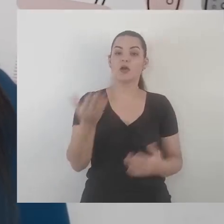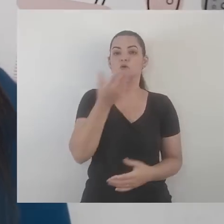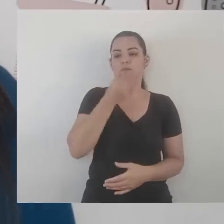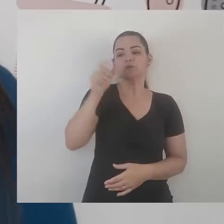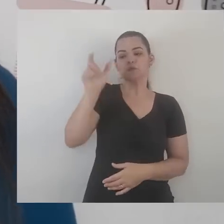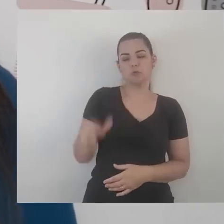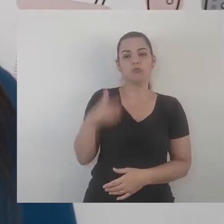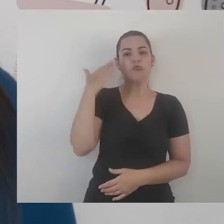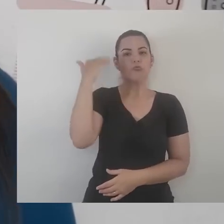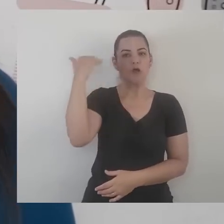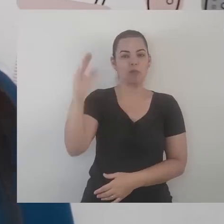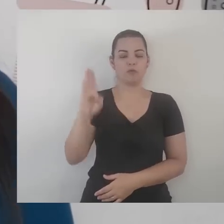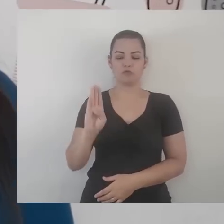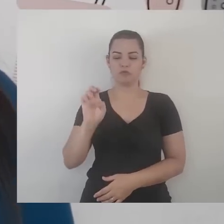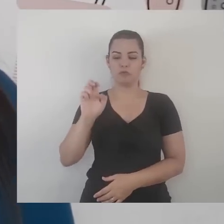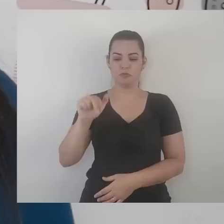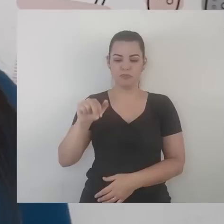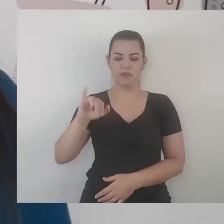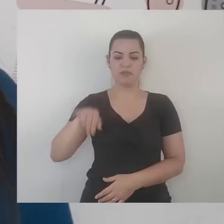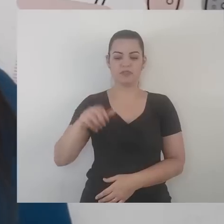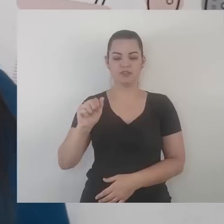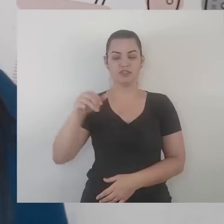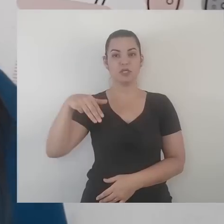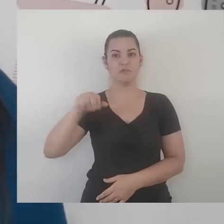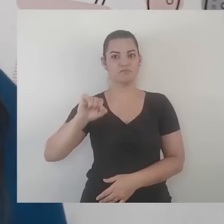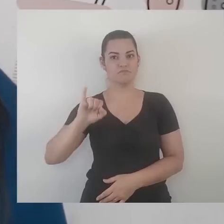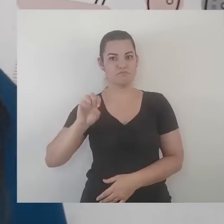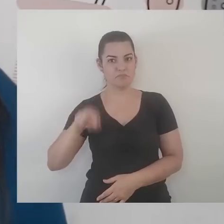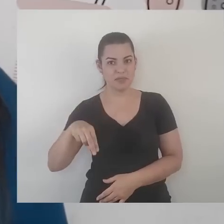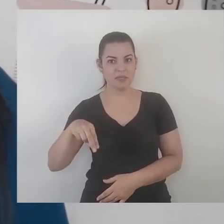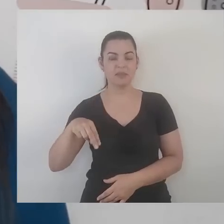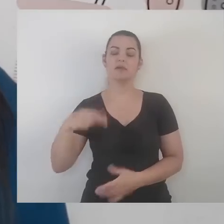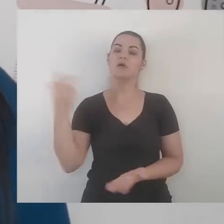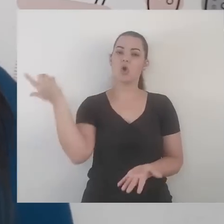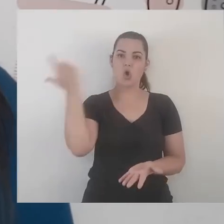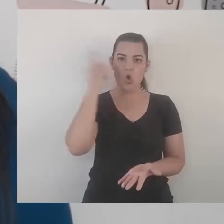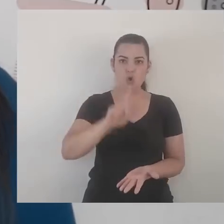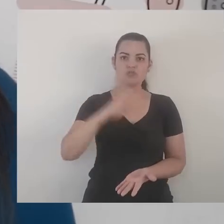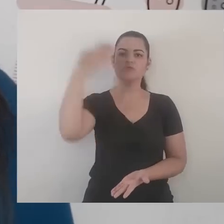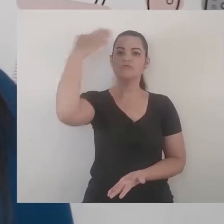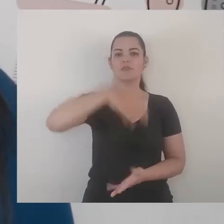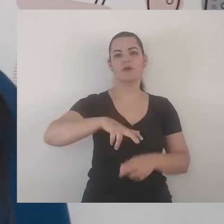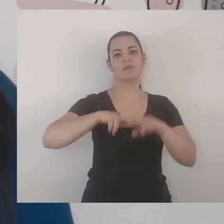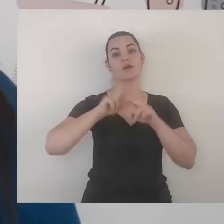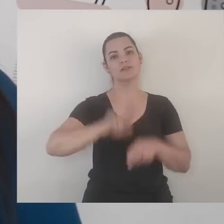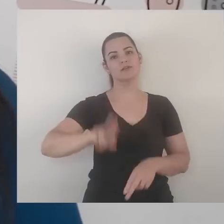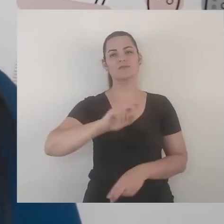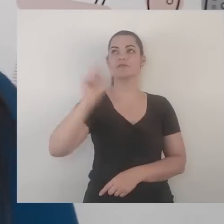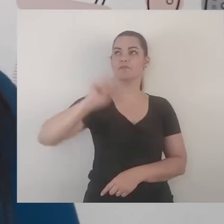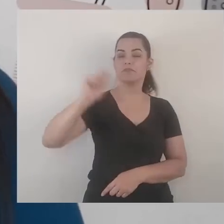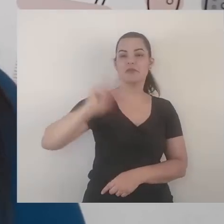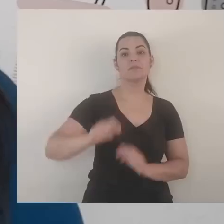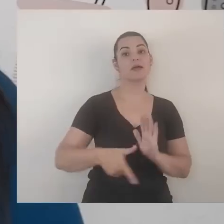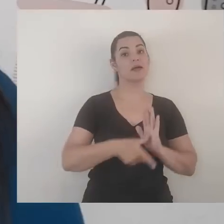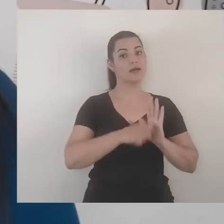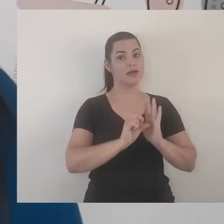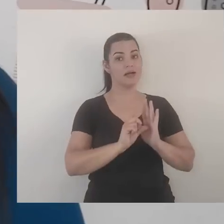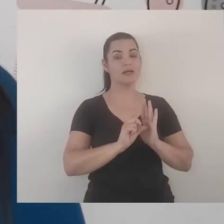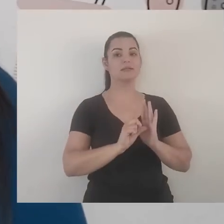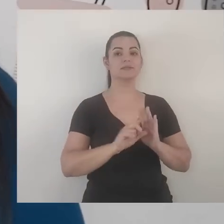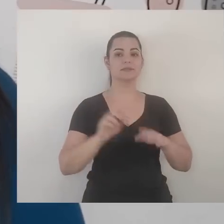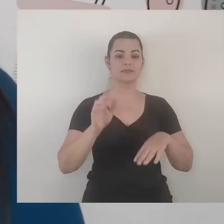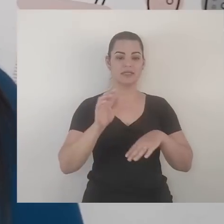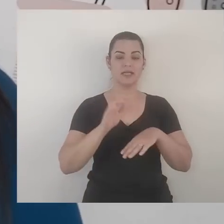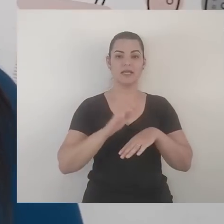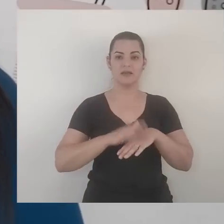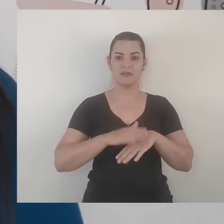início com a comprovação das descargas elétricas com o uso da pipa e depois para a construção de para-raios.